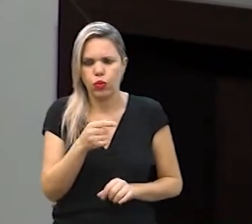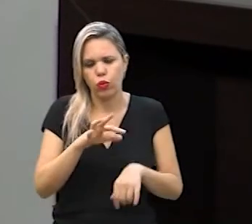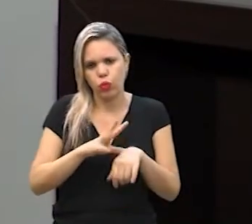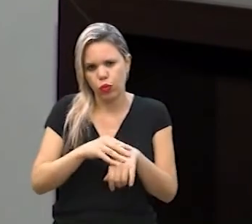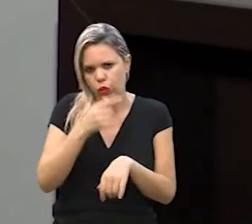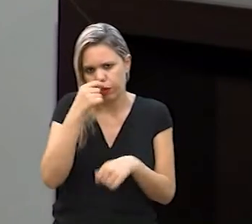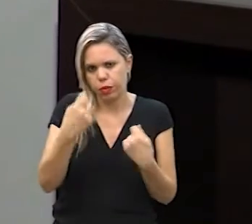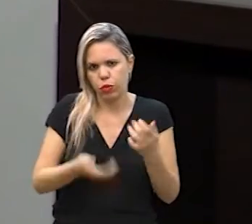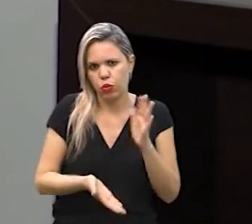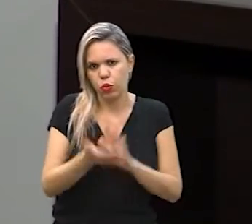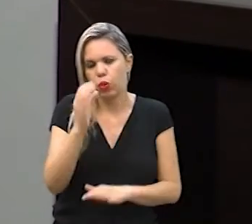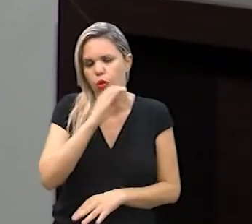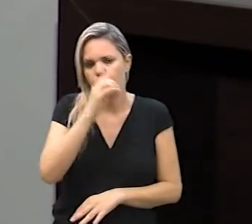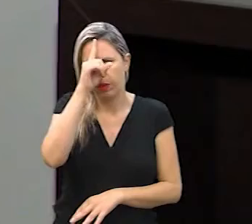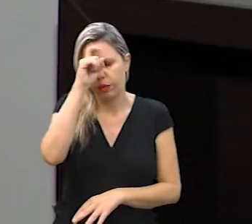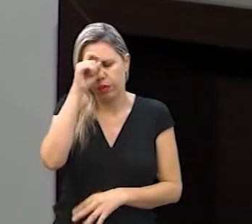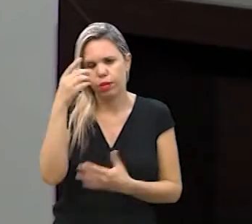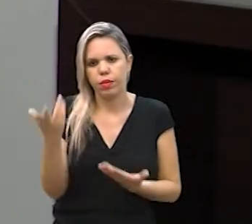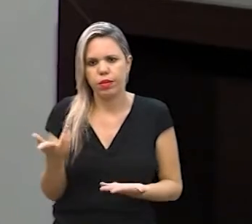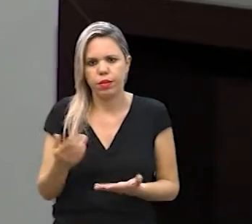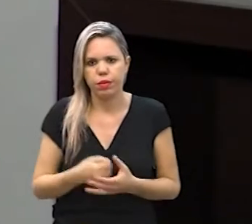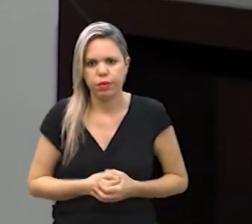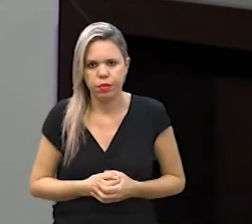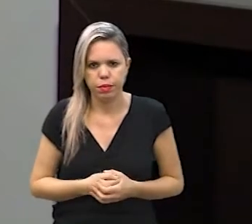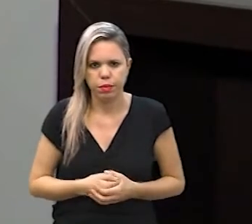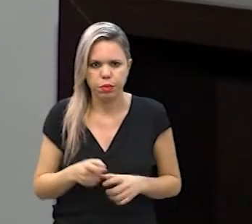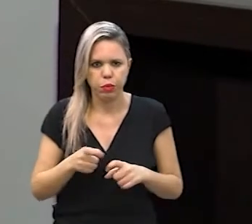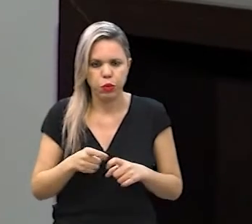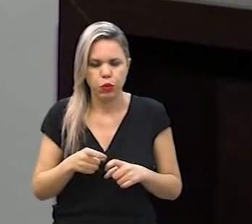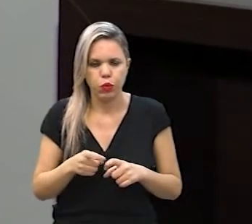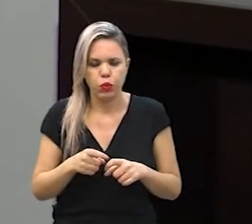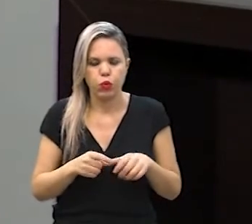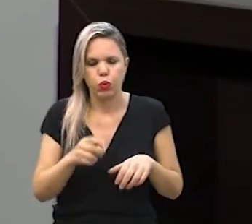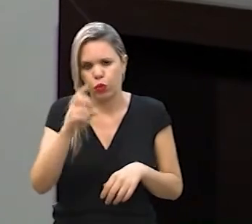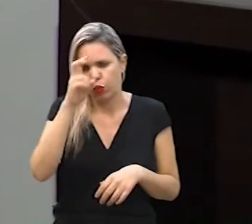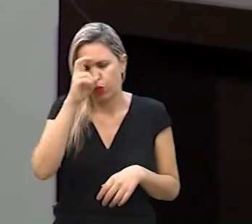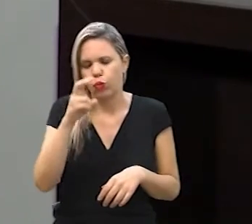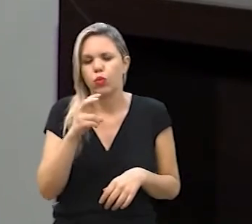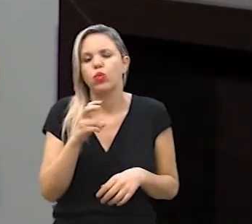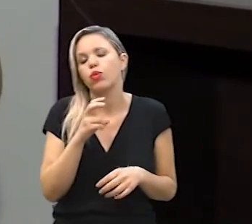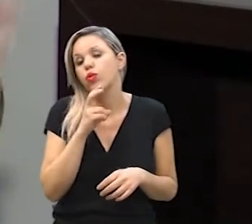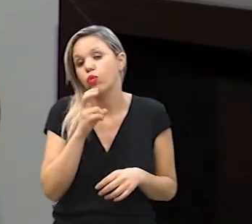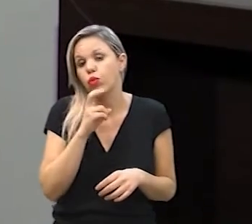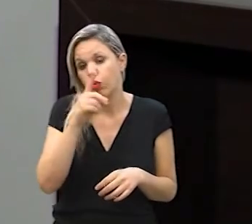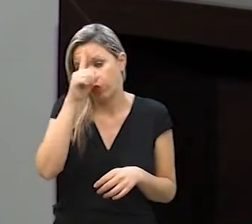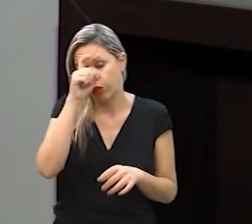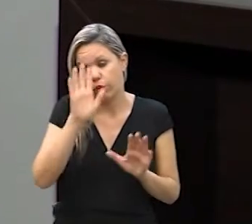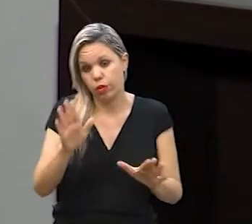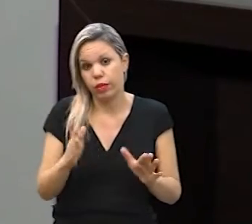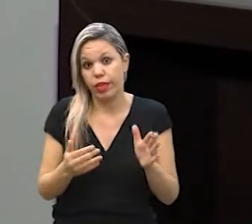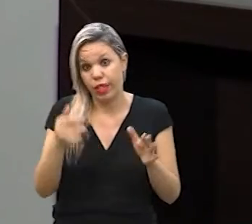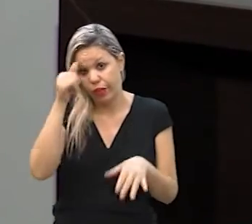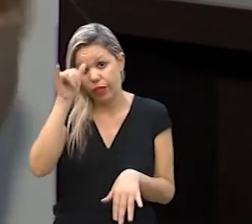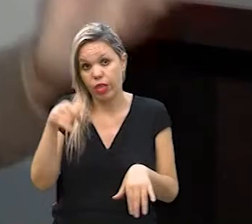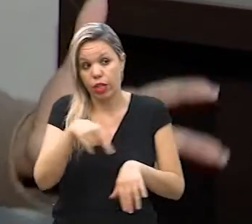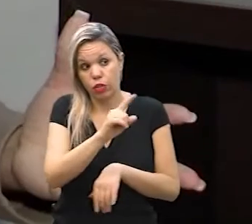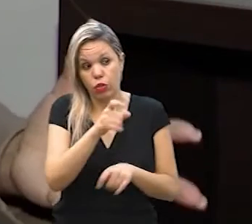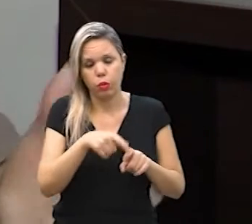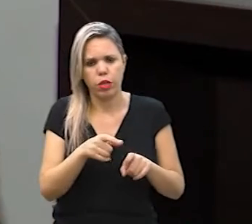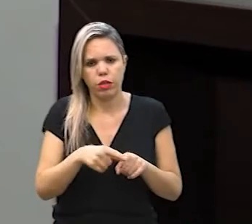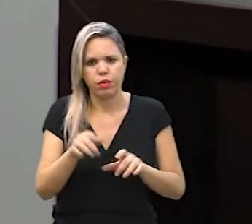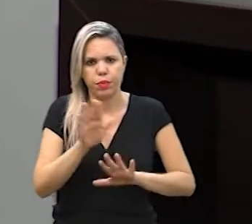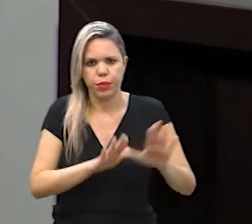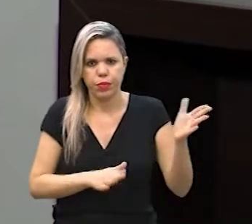gente precisar correr com ela para o hospital, correr para o médico, para o pronto-socorro. A gente tem evitado ao máximo ir ao médico. Então a gente toma